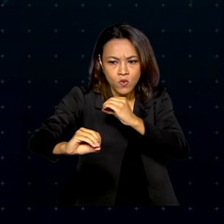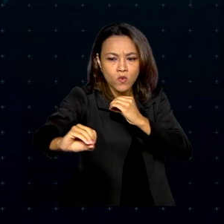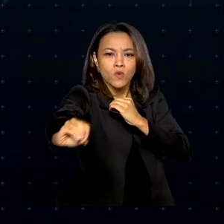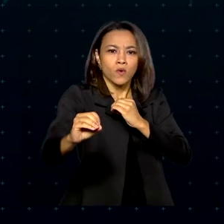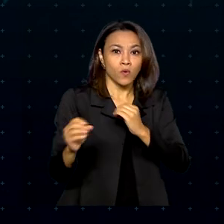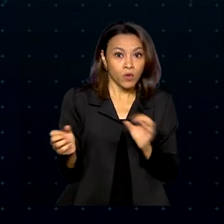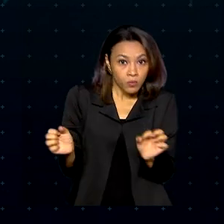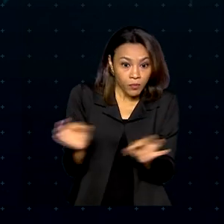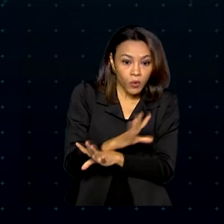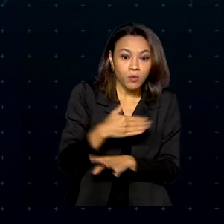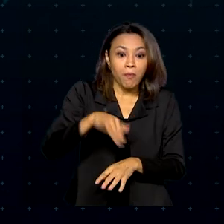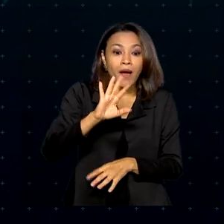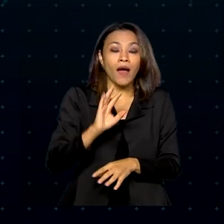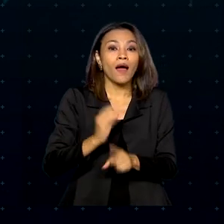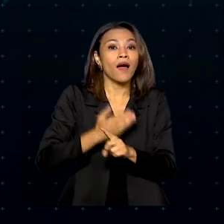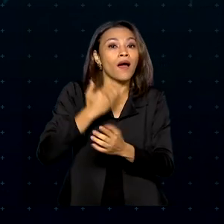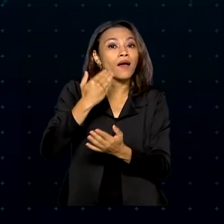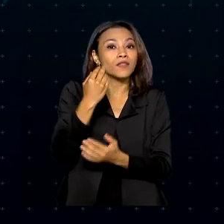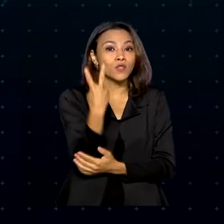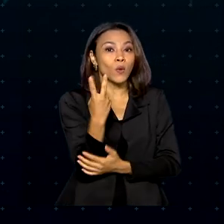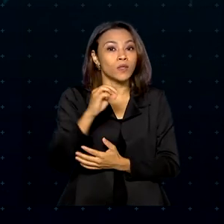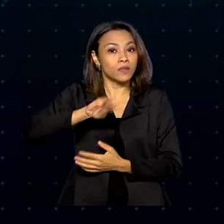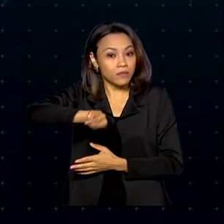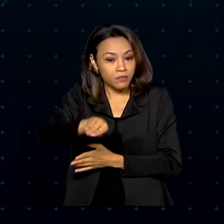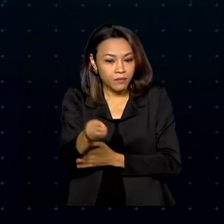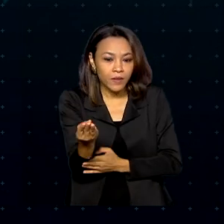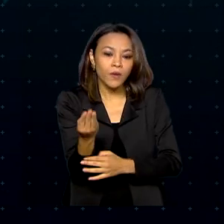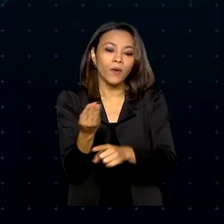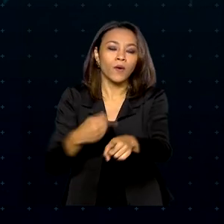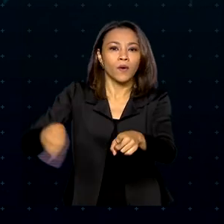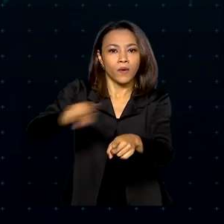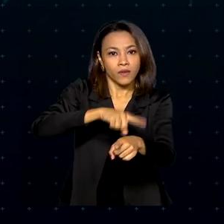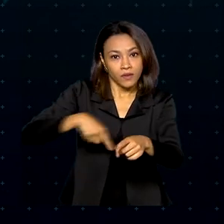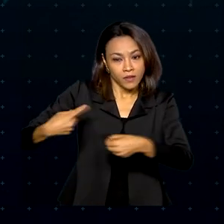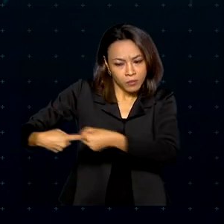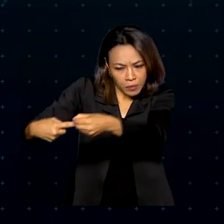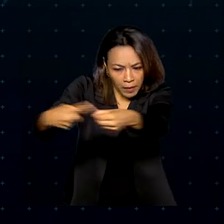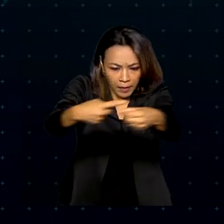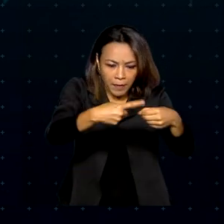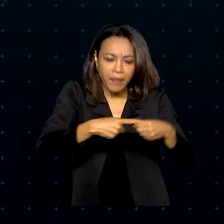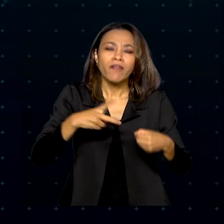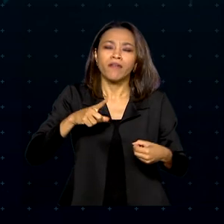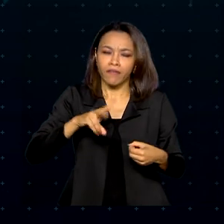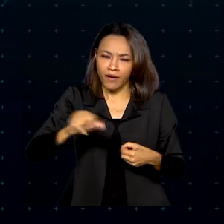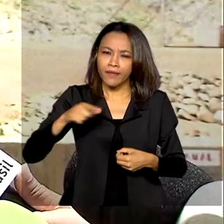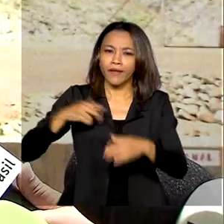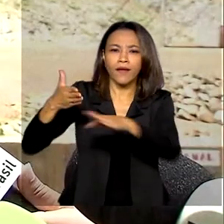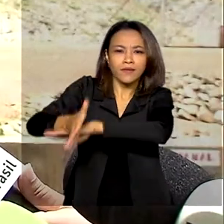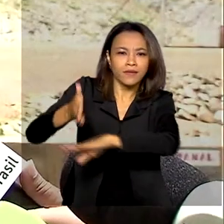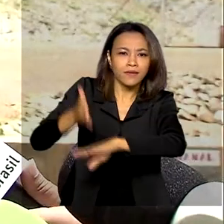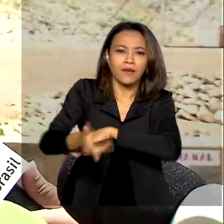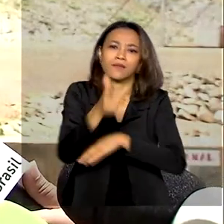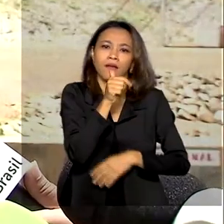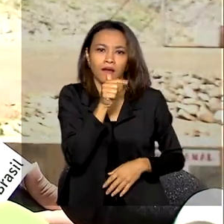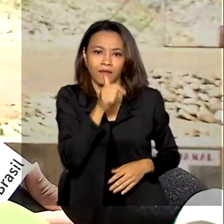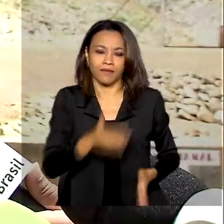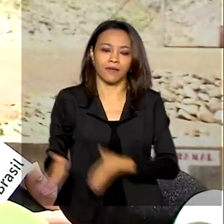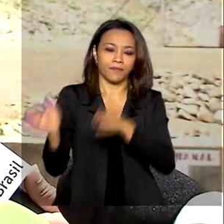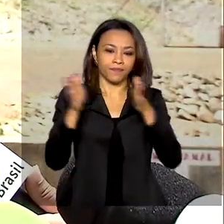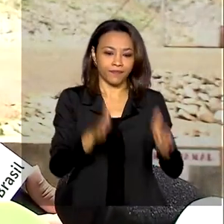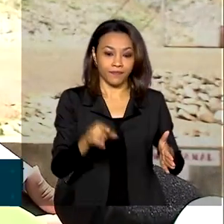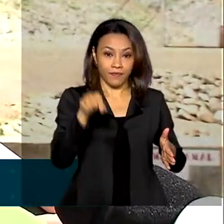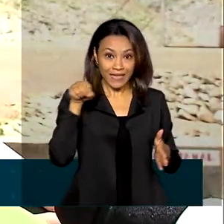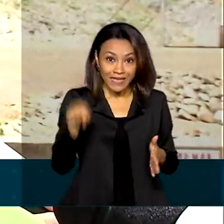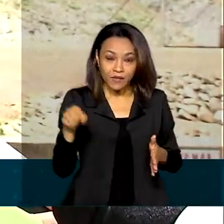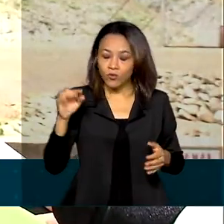operação mais de 2 milhões de habitantes de 68 municípios pernambucanos vão ter acesso a água potável que é uma revolução